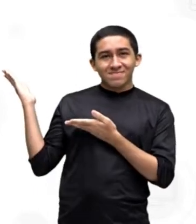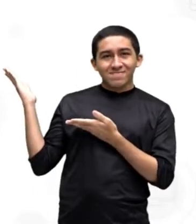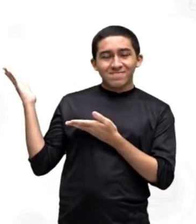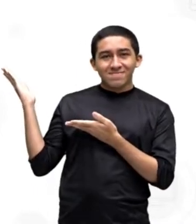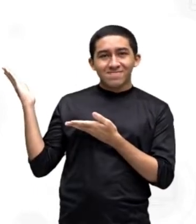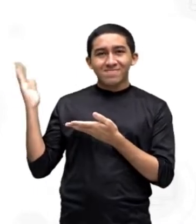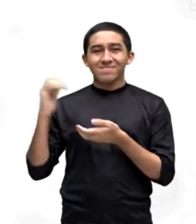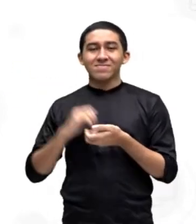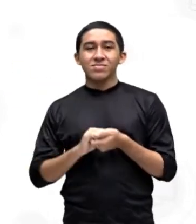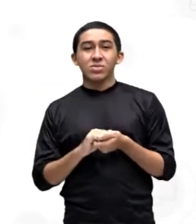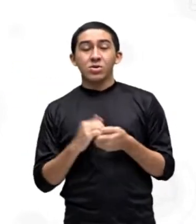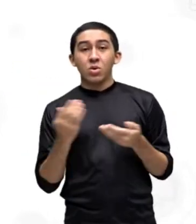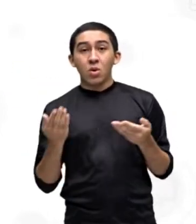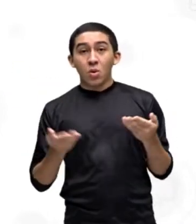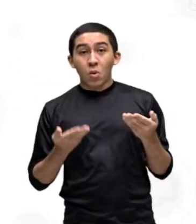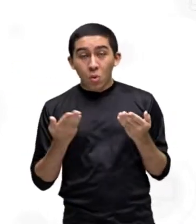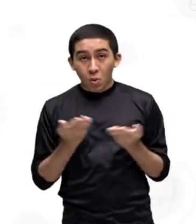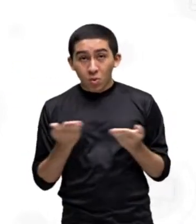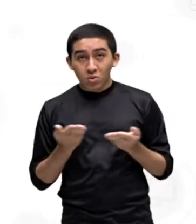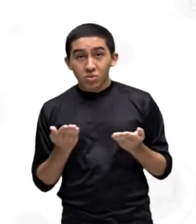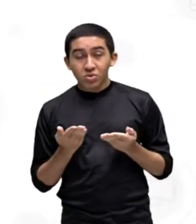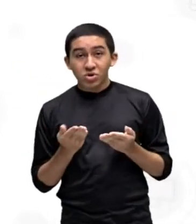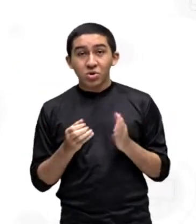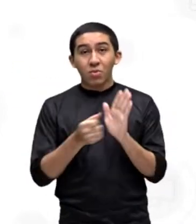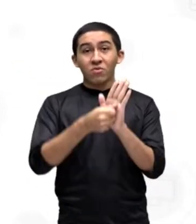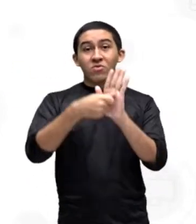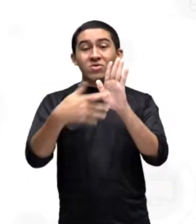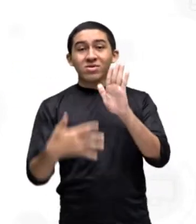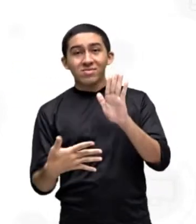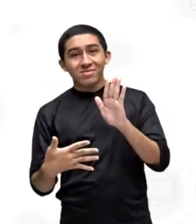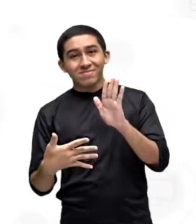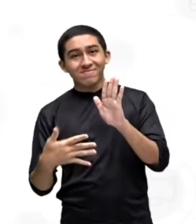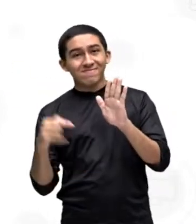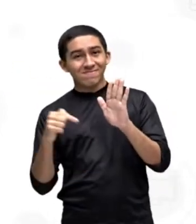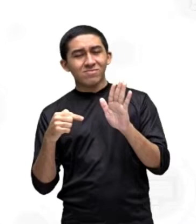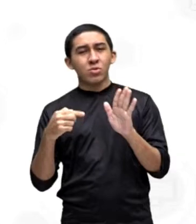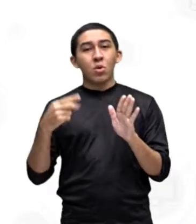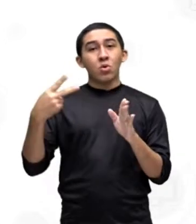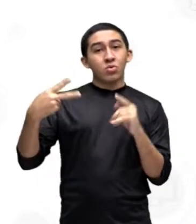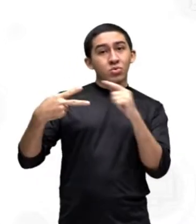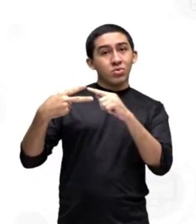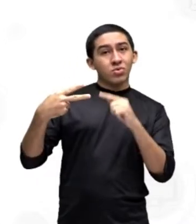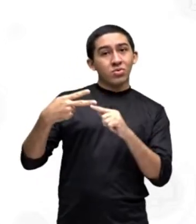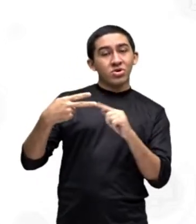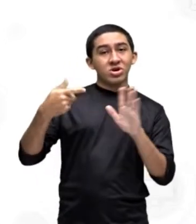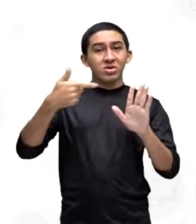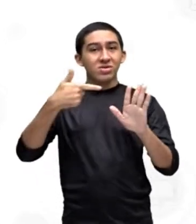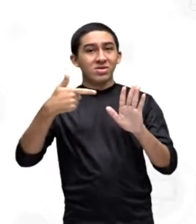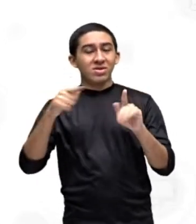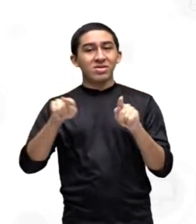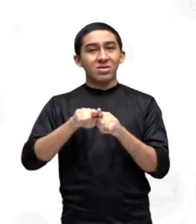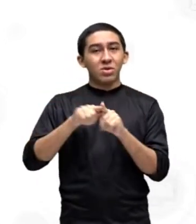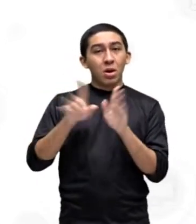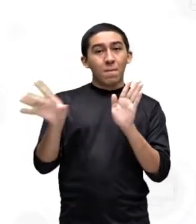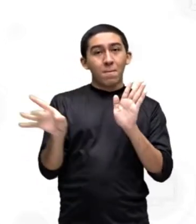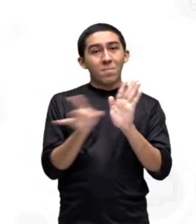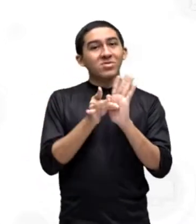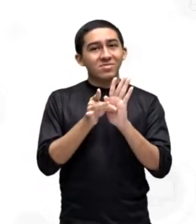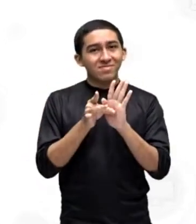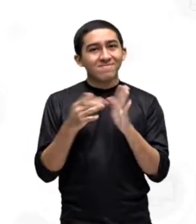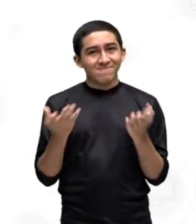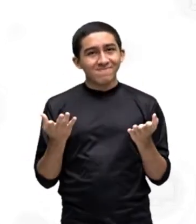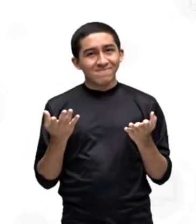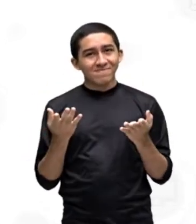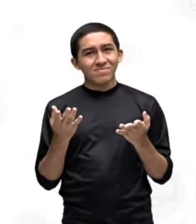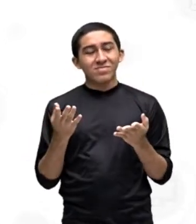Vamos conversar sobre figuras de linguagem, em especial dois tipos. Vamos falar de ironia e de prosopopeia. O